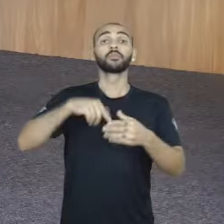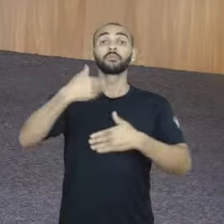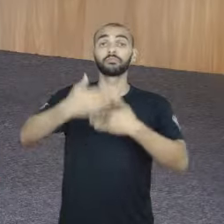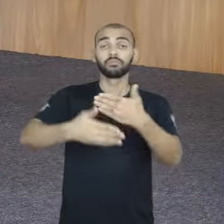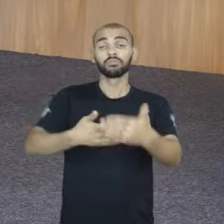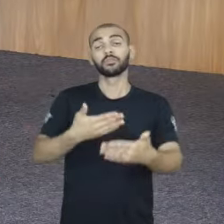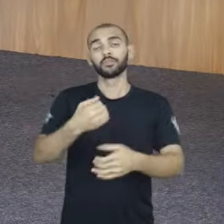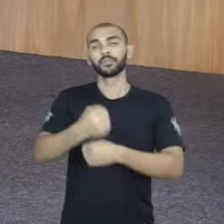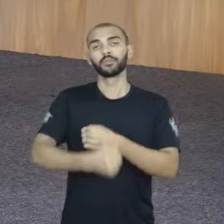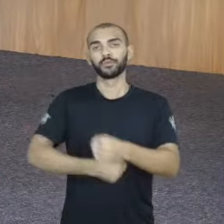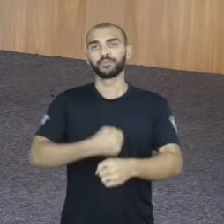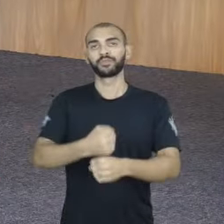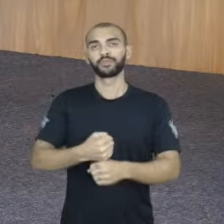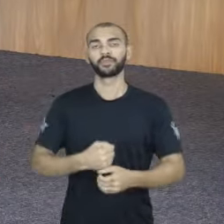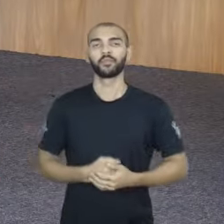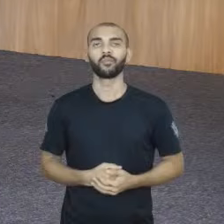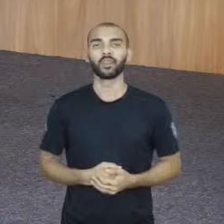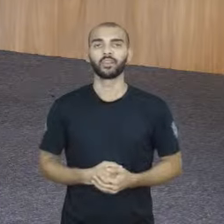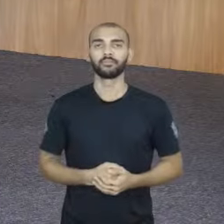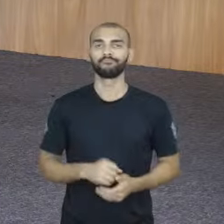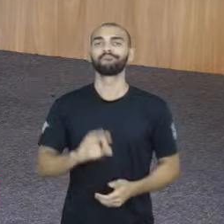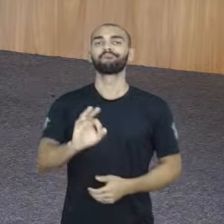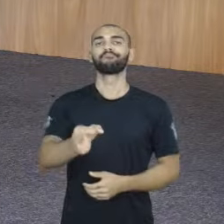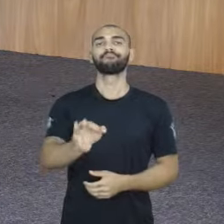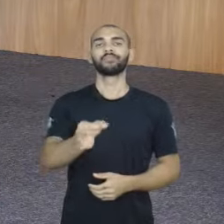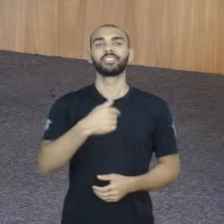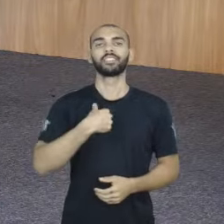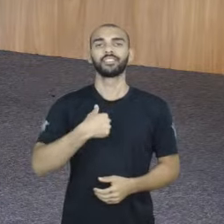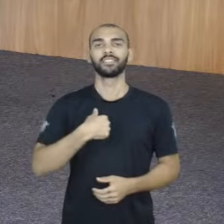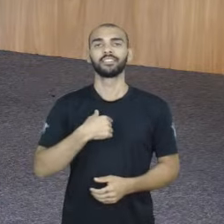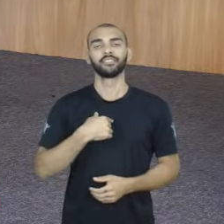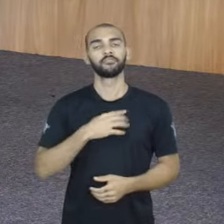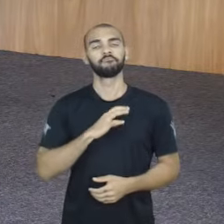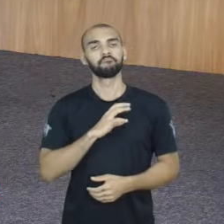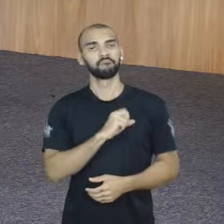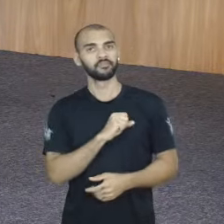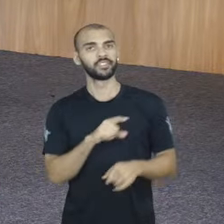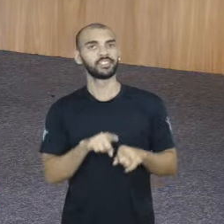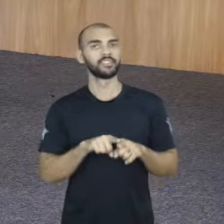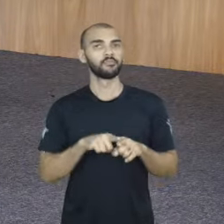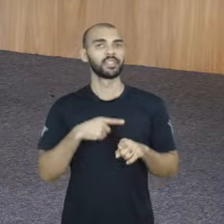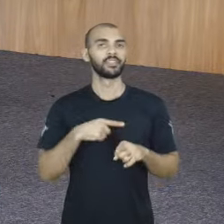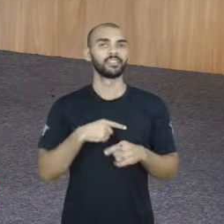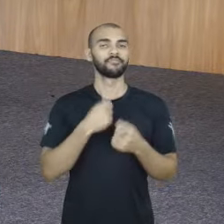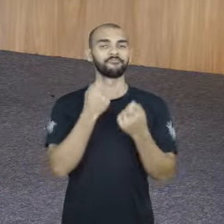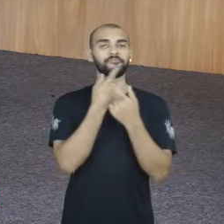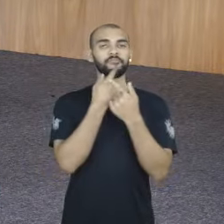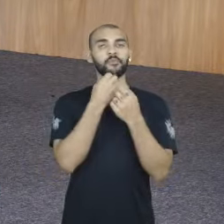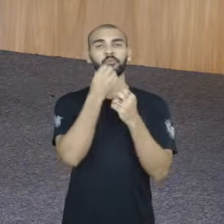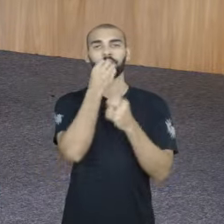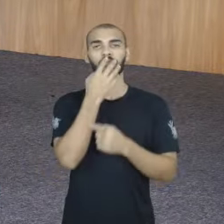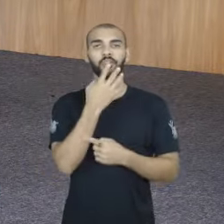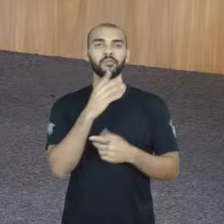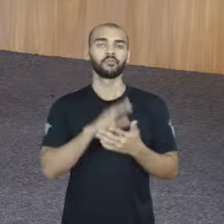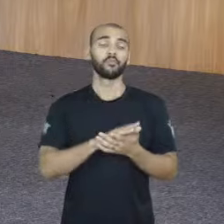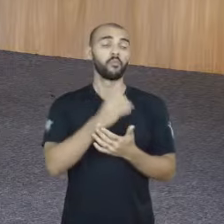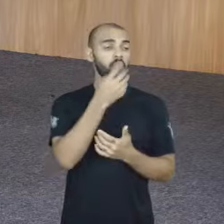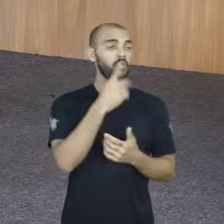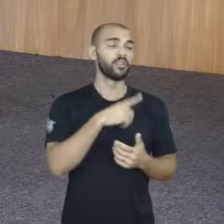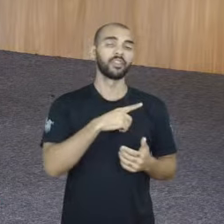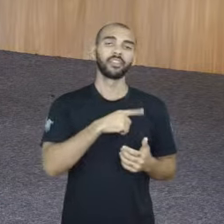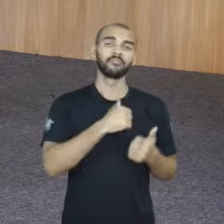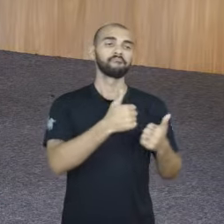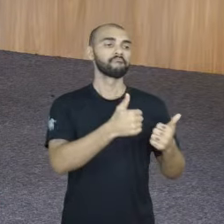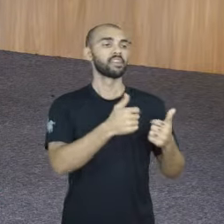Com certeza, Fernando. Também adorei a repercussão, bem-humorada, né? Que bom que a repercussão foi para o humor, não foi para o ódio. A